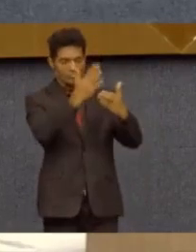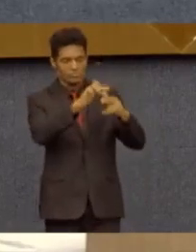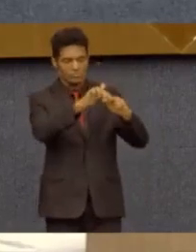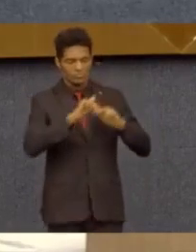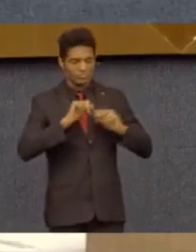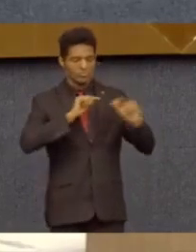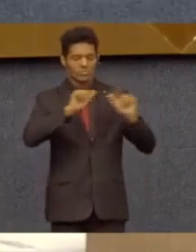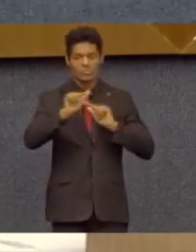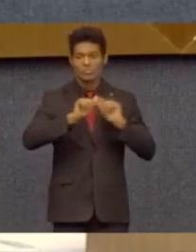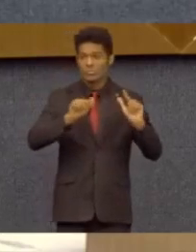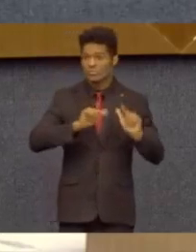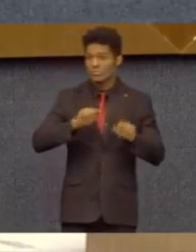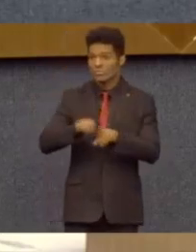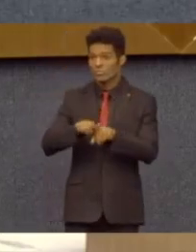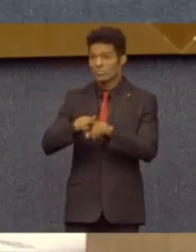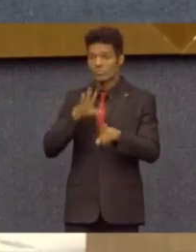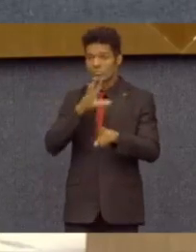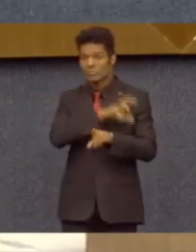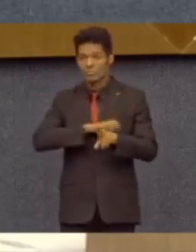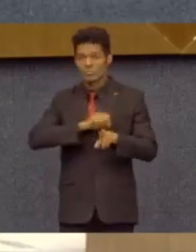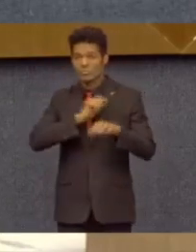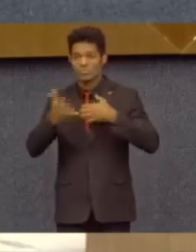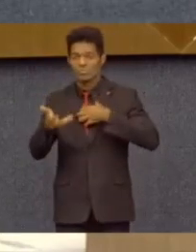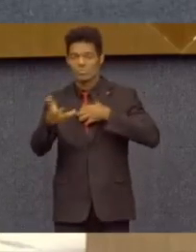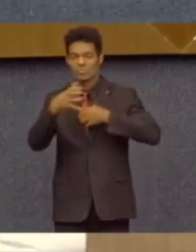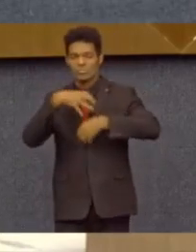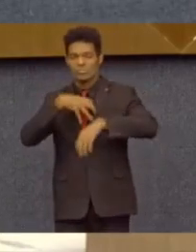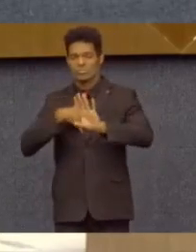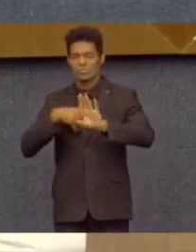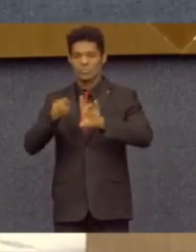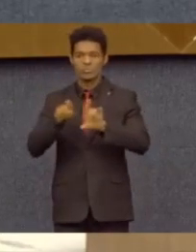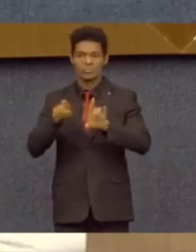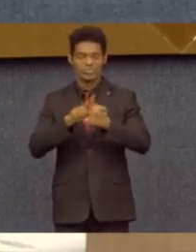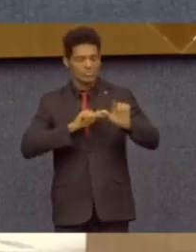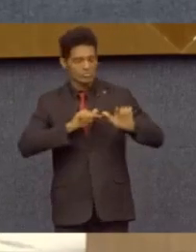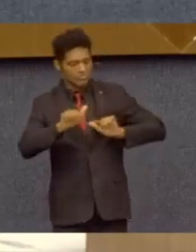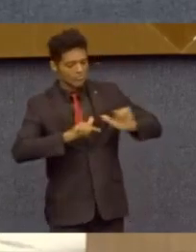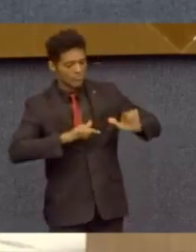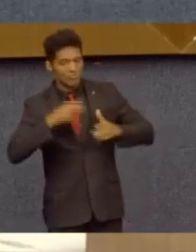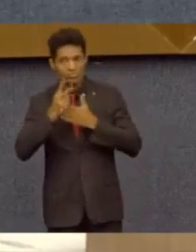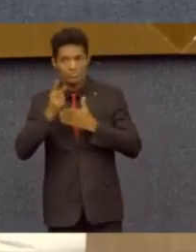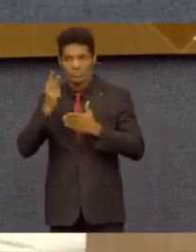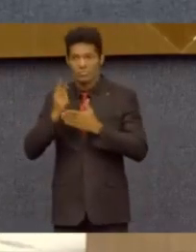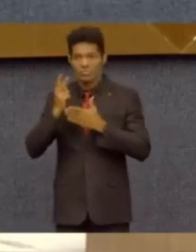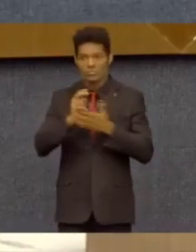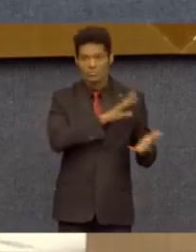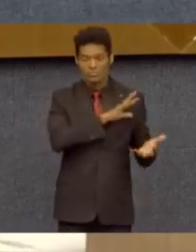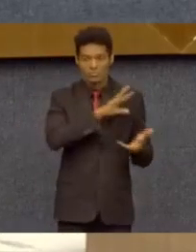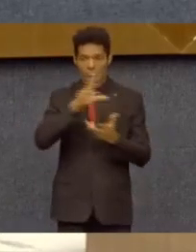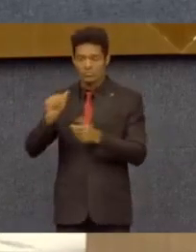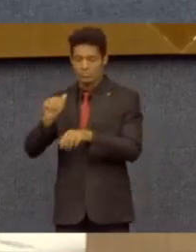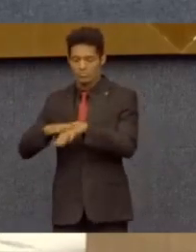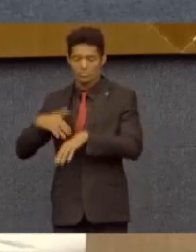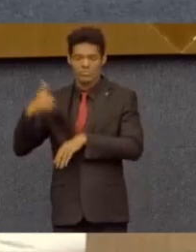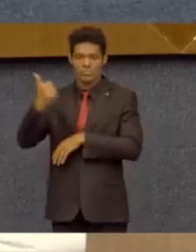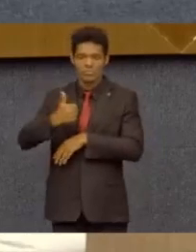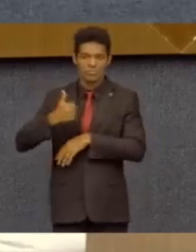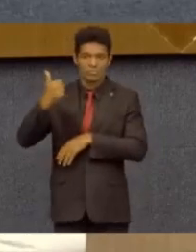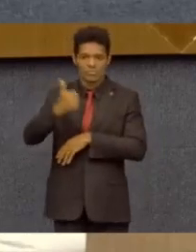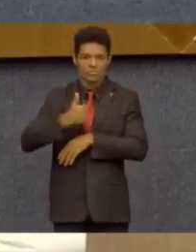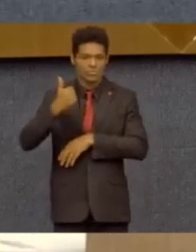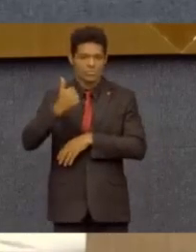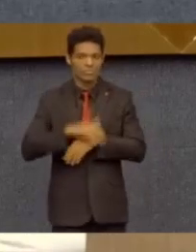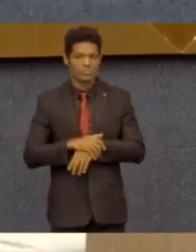dedicação, seu amor ao próximo e sua incansável busca por um mundo mais justo e